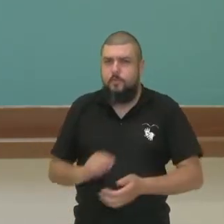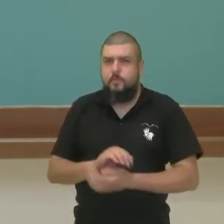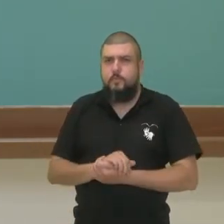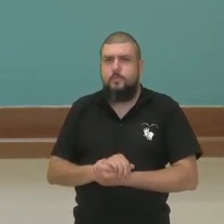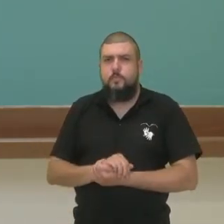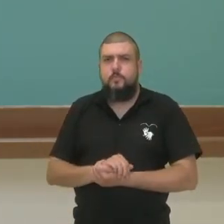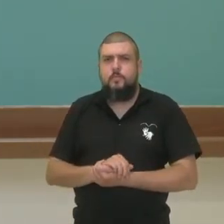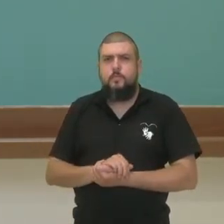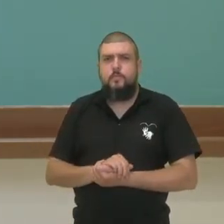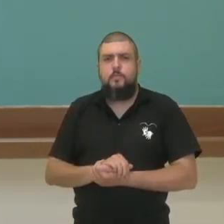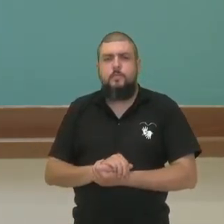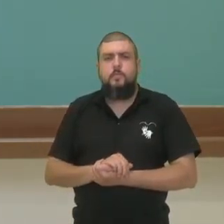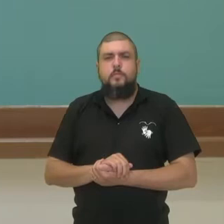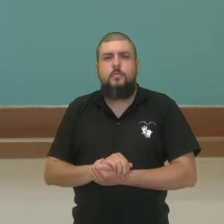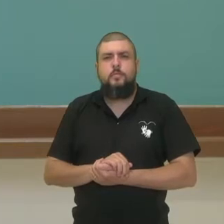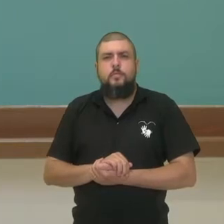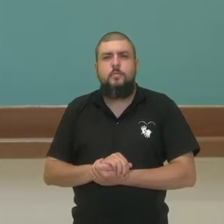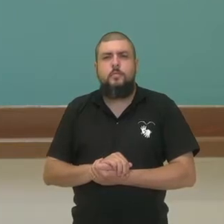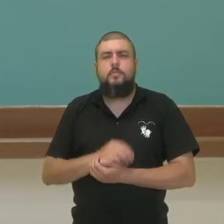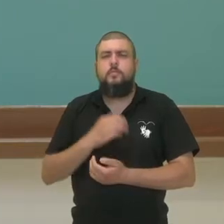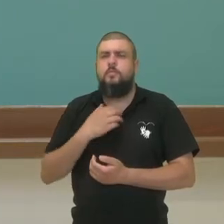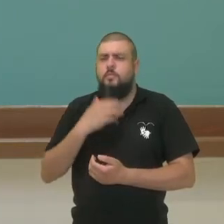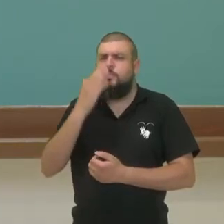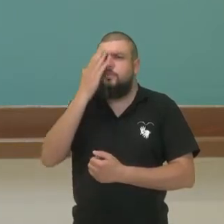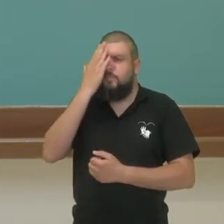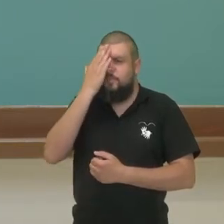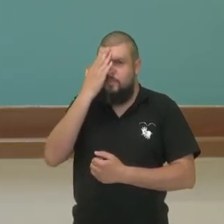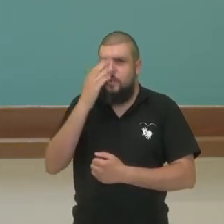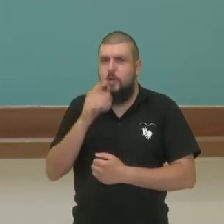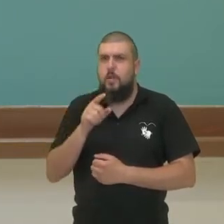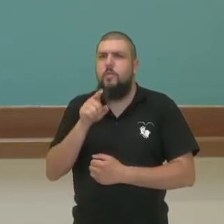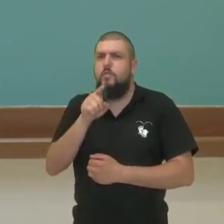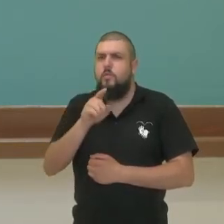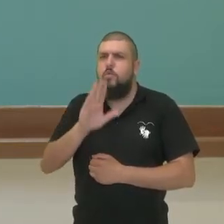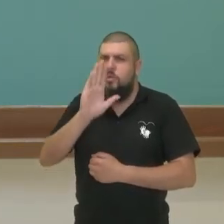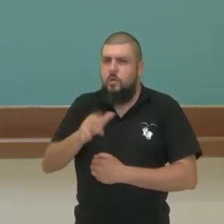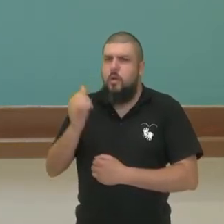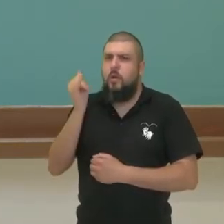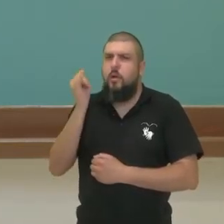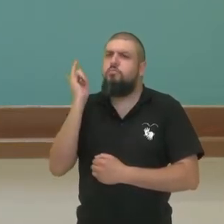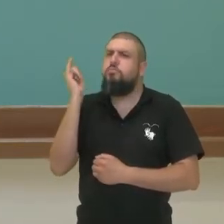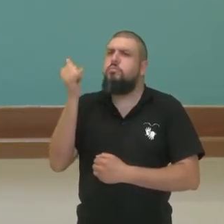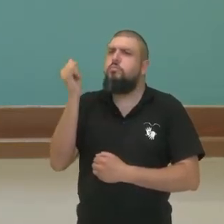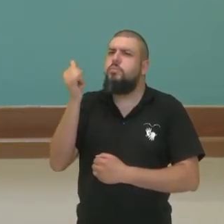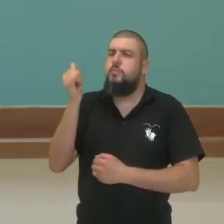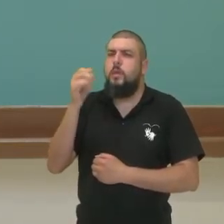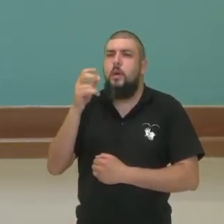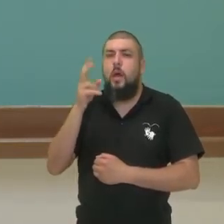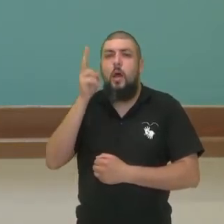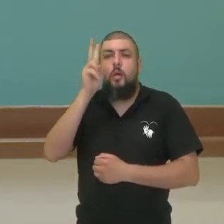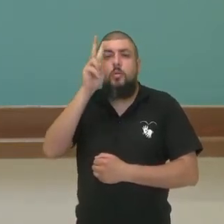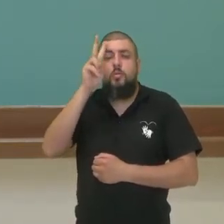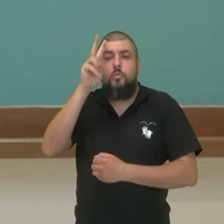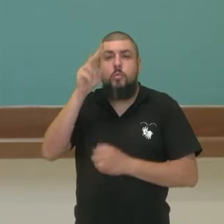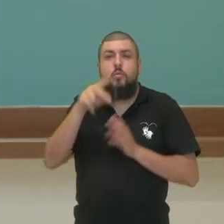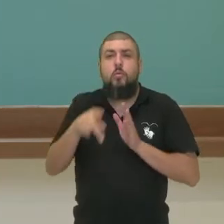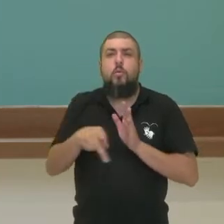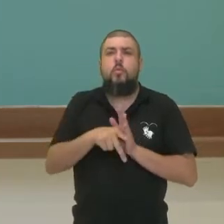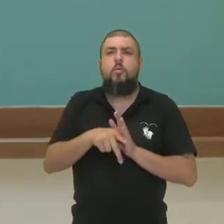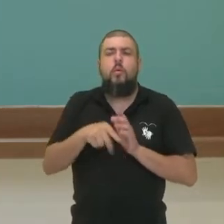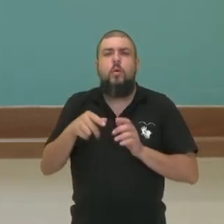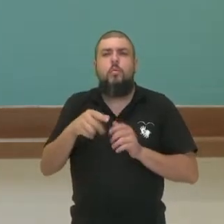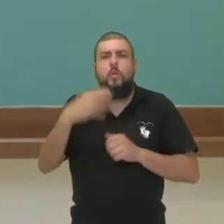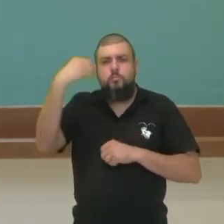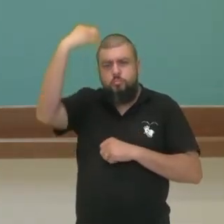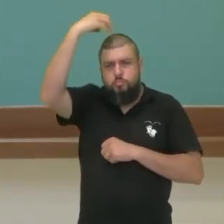Você certamente em algum momento já ouviu histórias de príncipes, princesas, né? De qualquer região,